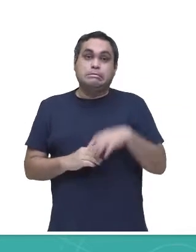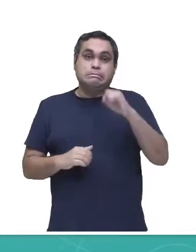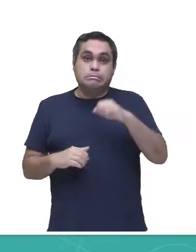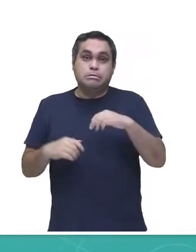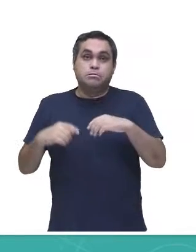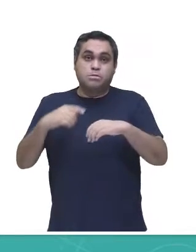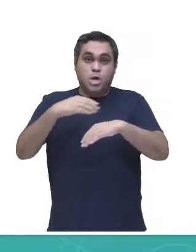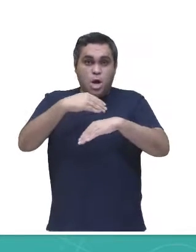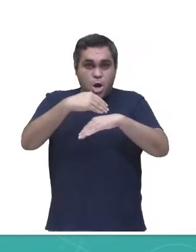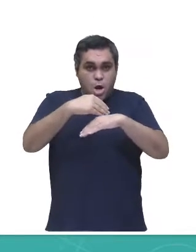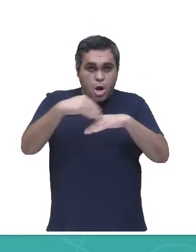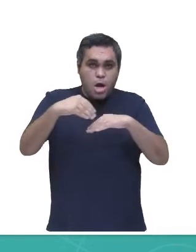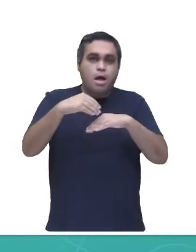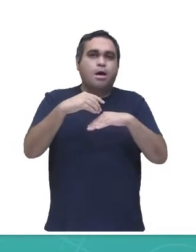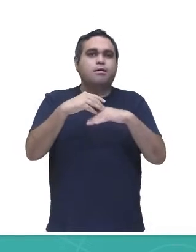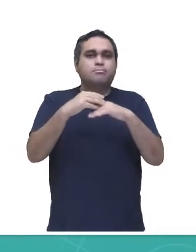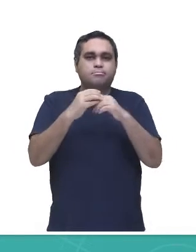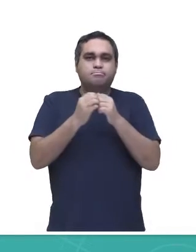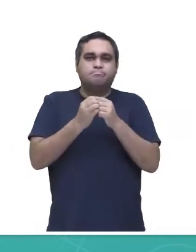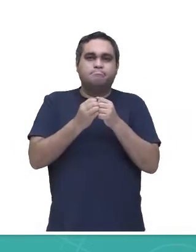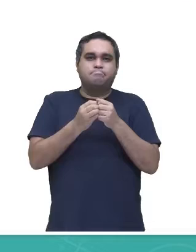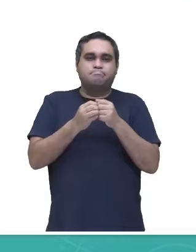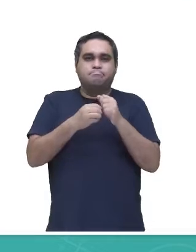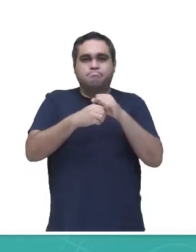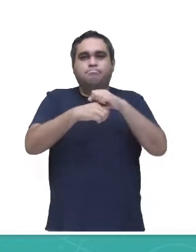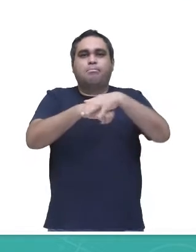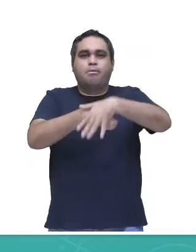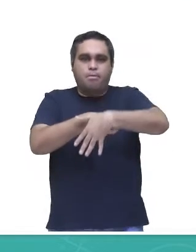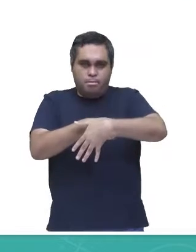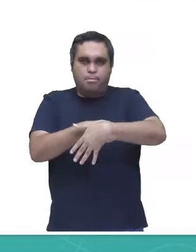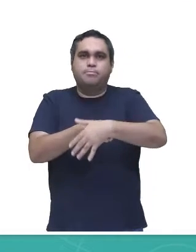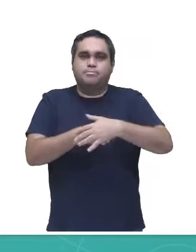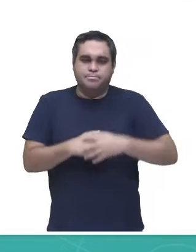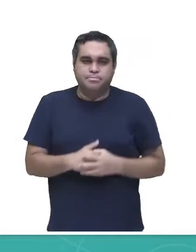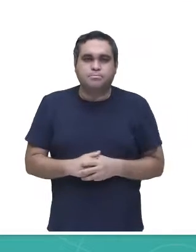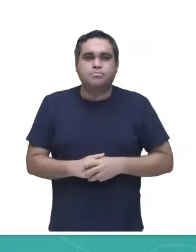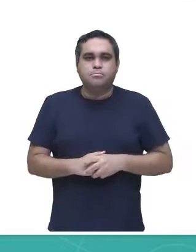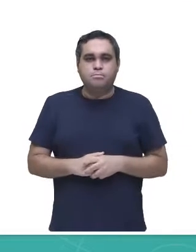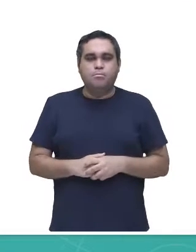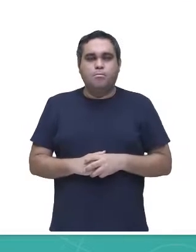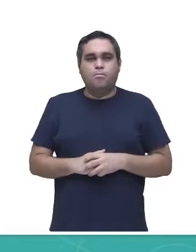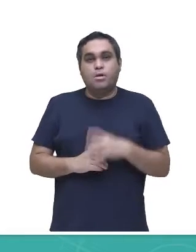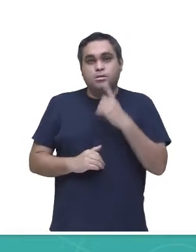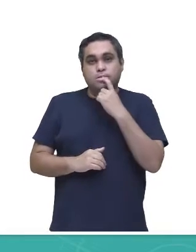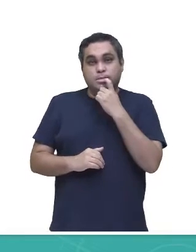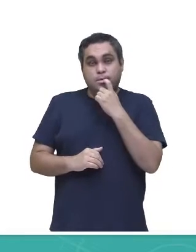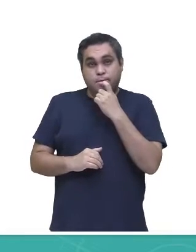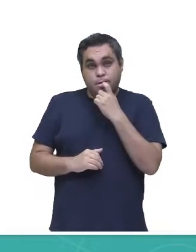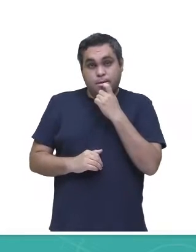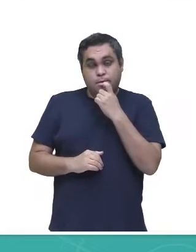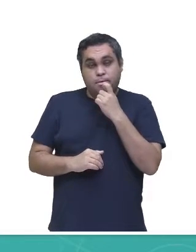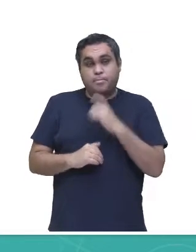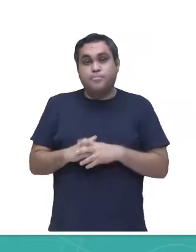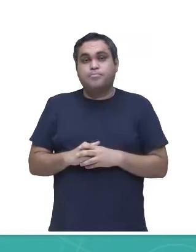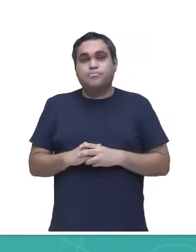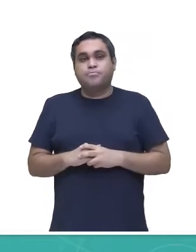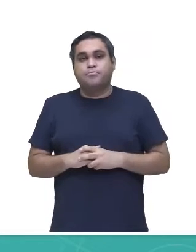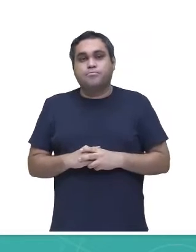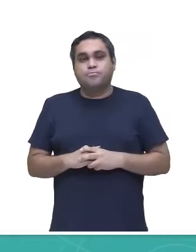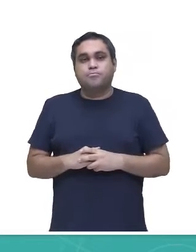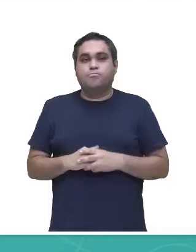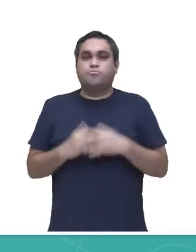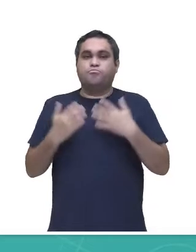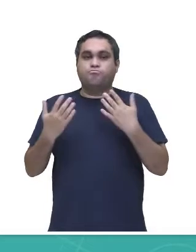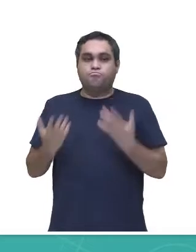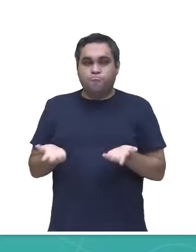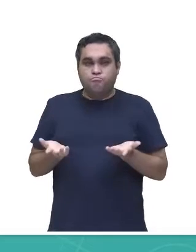que atinge um vaso sanguíneo, a gente vai ter, né, o sangue sendo eliminado ali. Então, temos aí na derme vasos